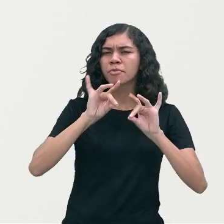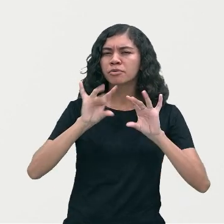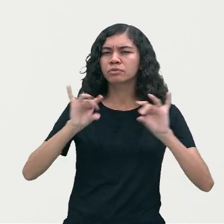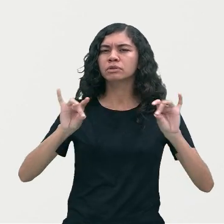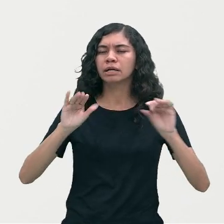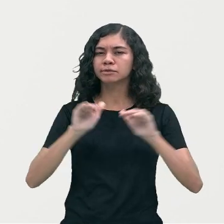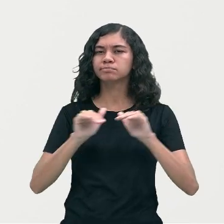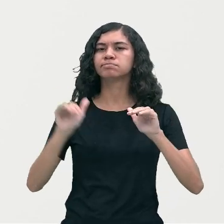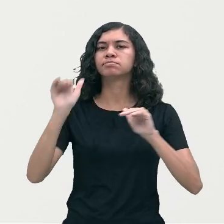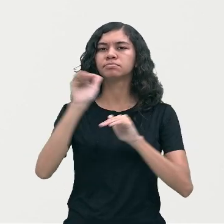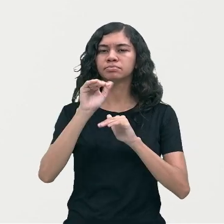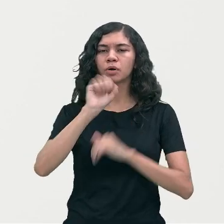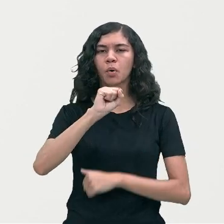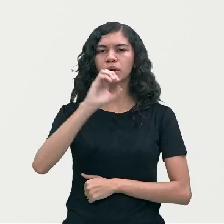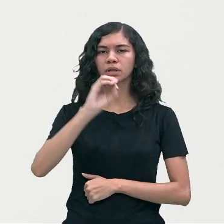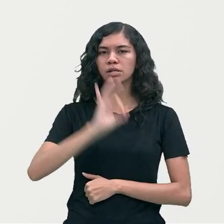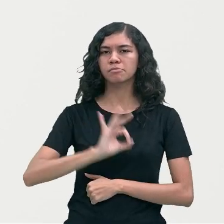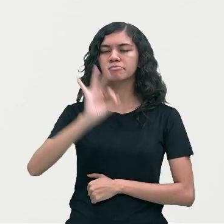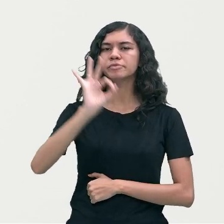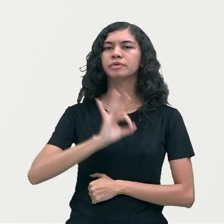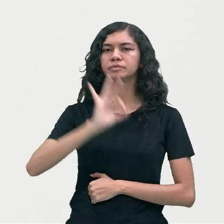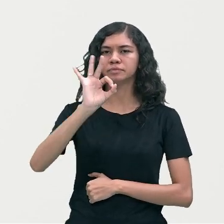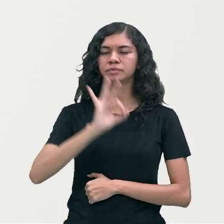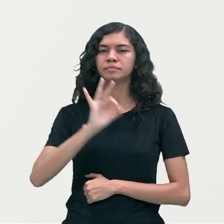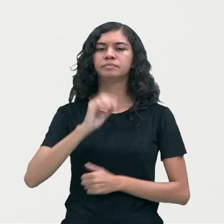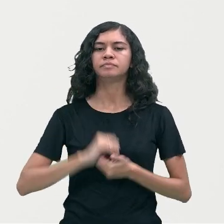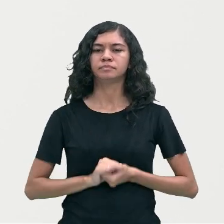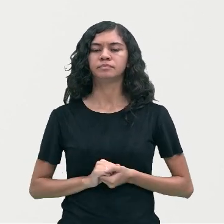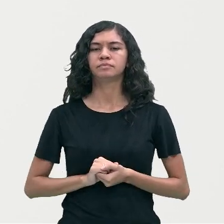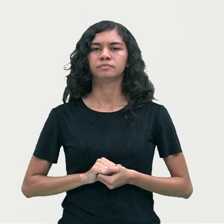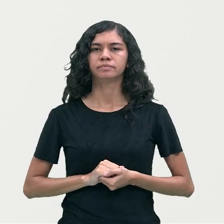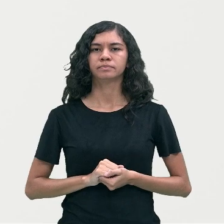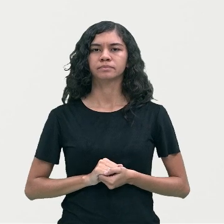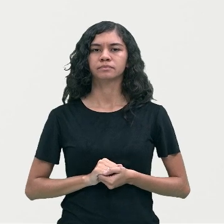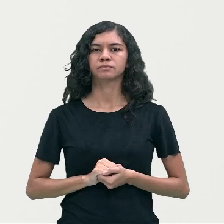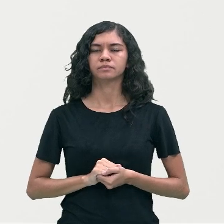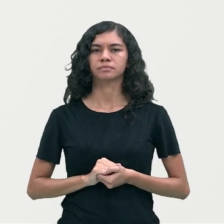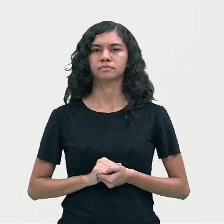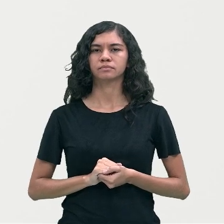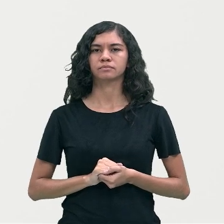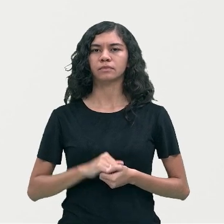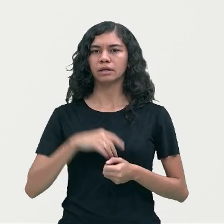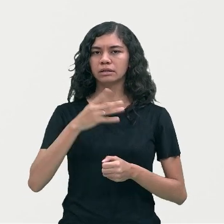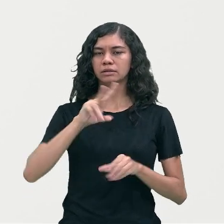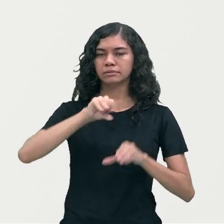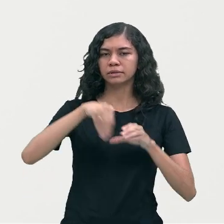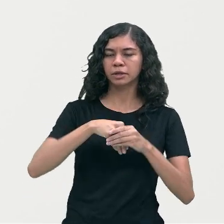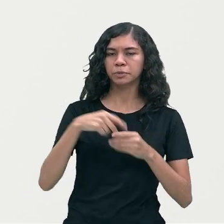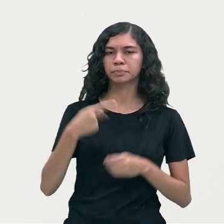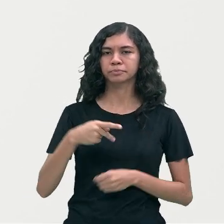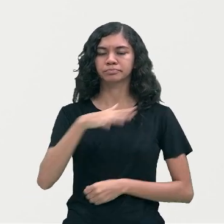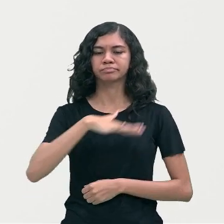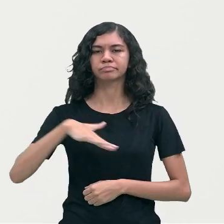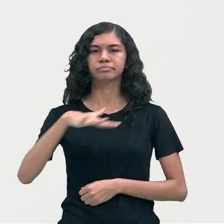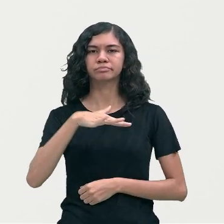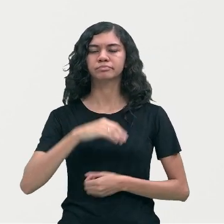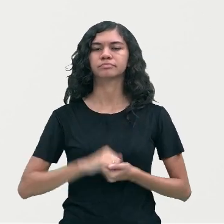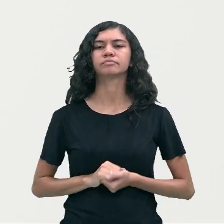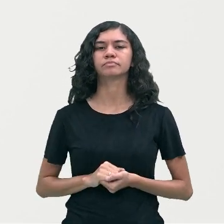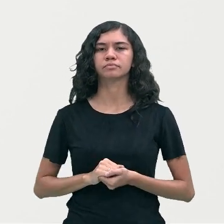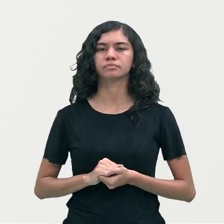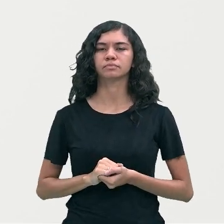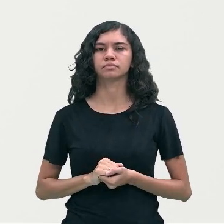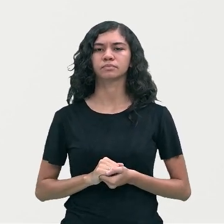elevada, 80% aí em diante a gente vai encontrar de umidade dentro da nossa região. E aí a gente entra